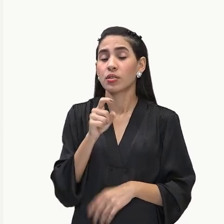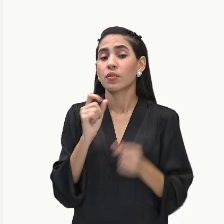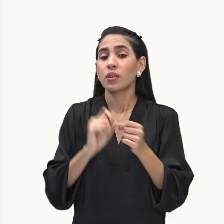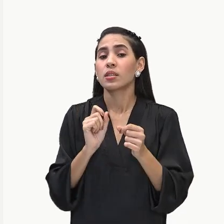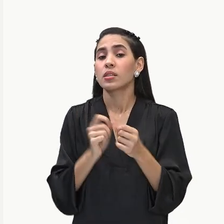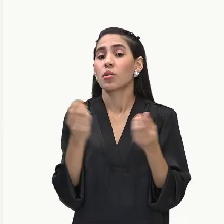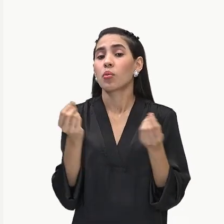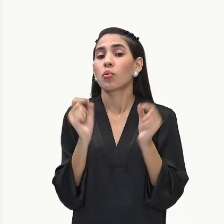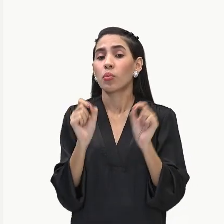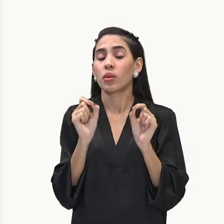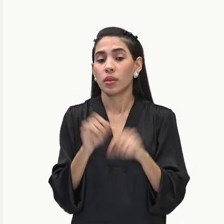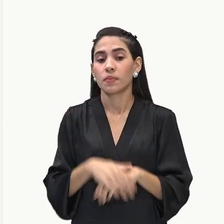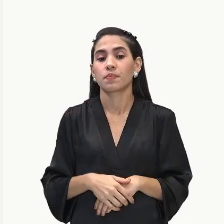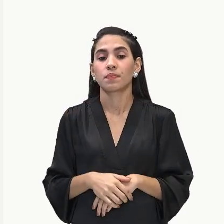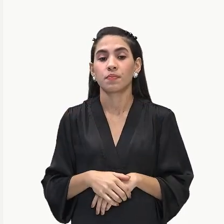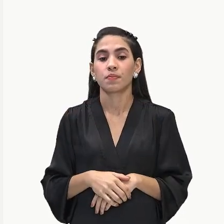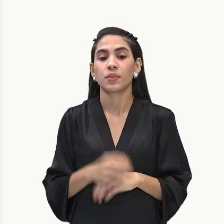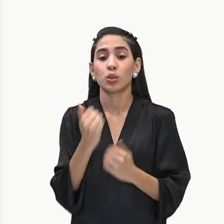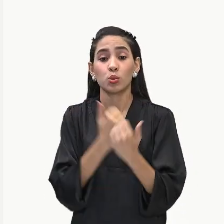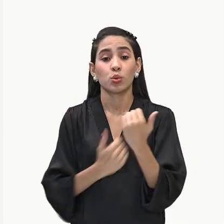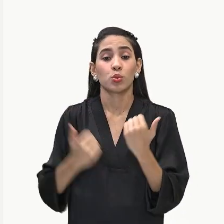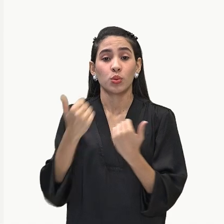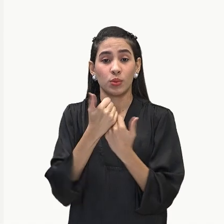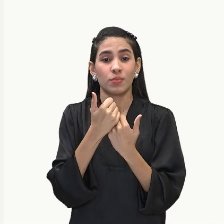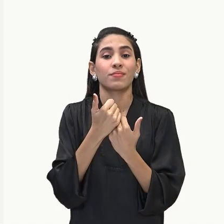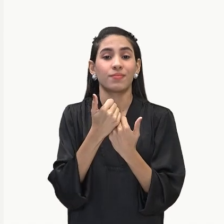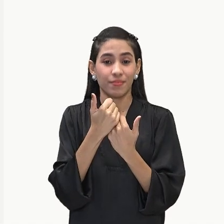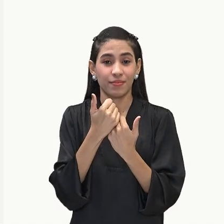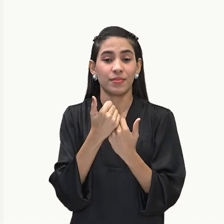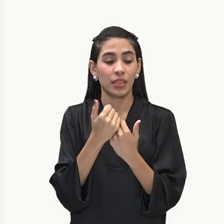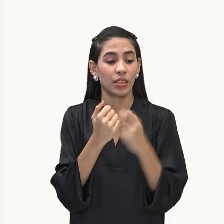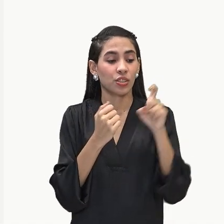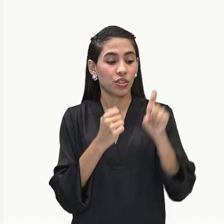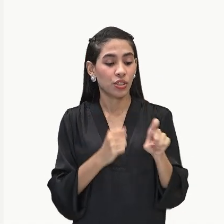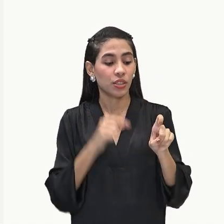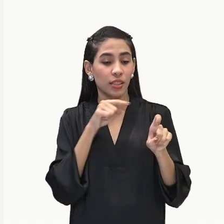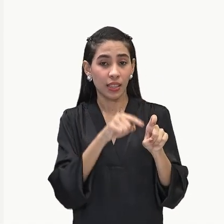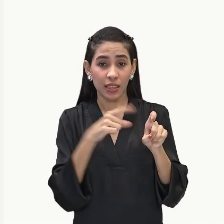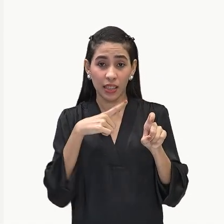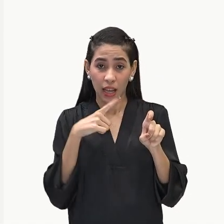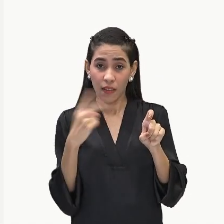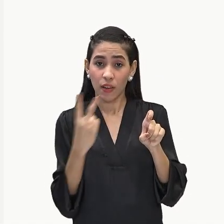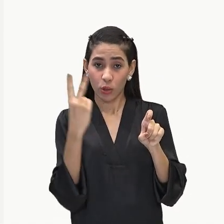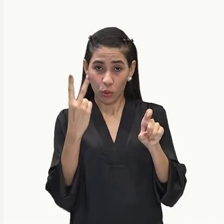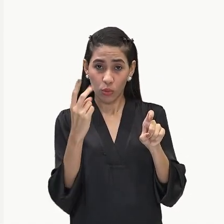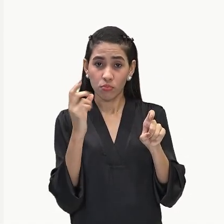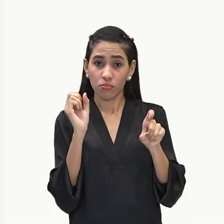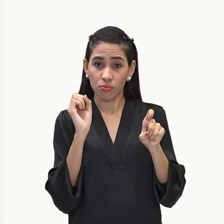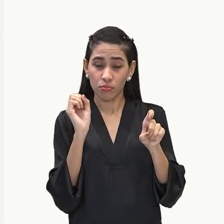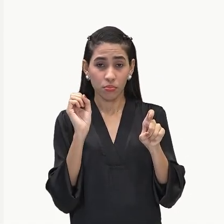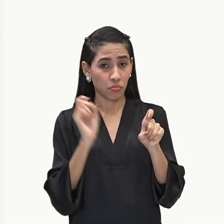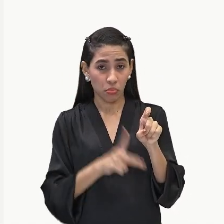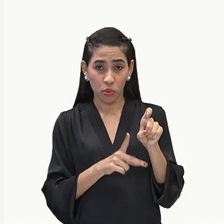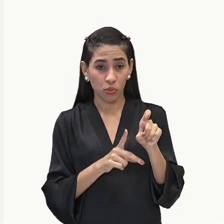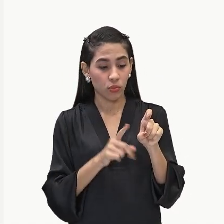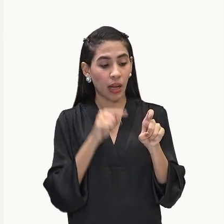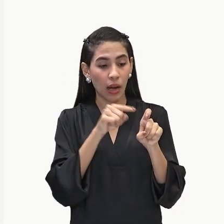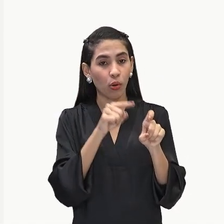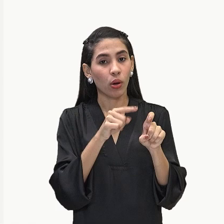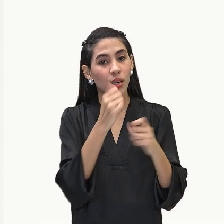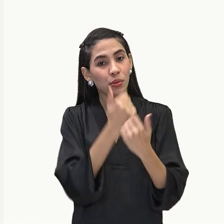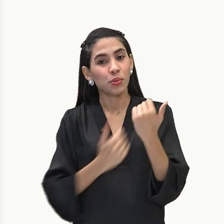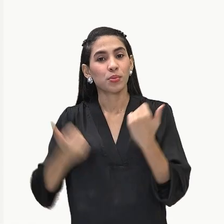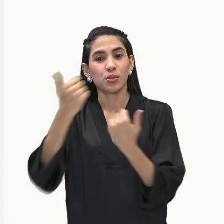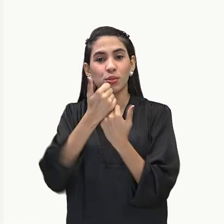agora muito calmamente? Você vem substituir este valor que você achou em